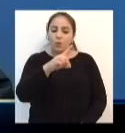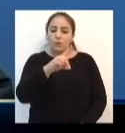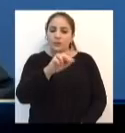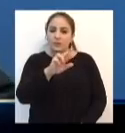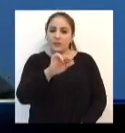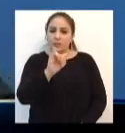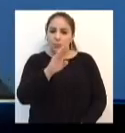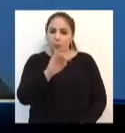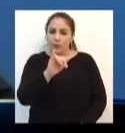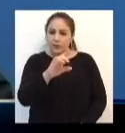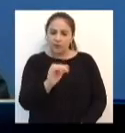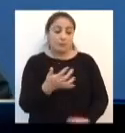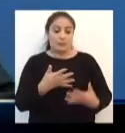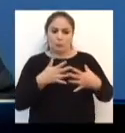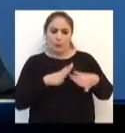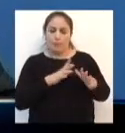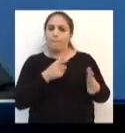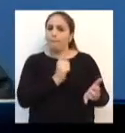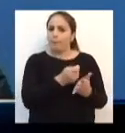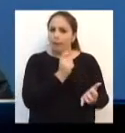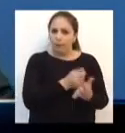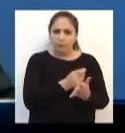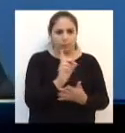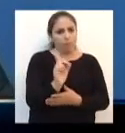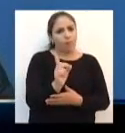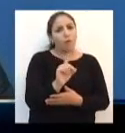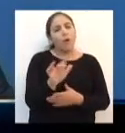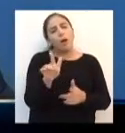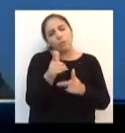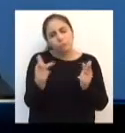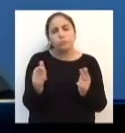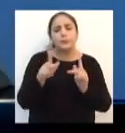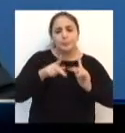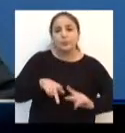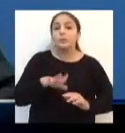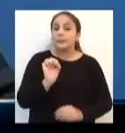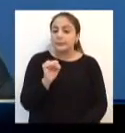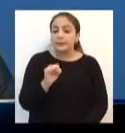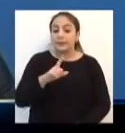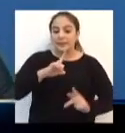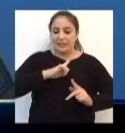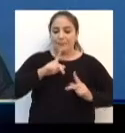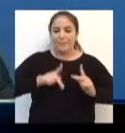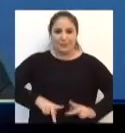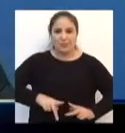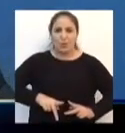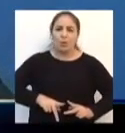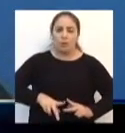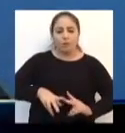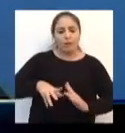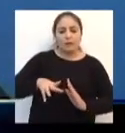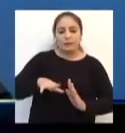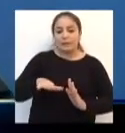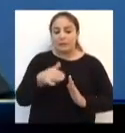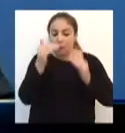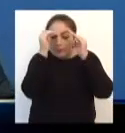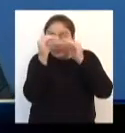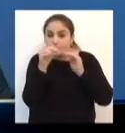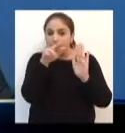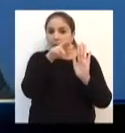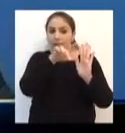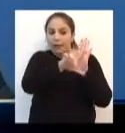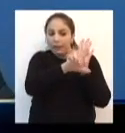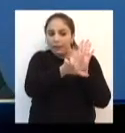vezes até, claro, a gente sabe que em alguns casos existe, né, o contribuinte que burla um pouco a legislação,